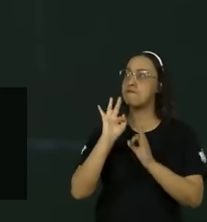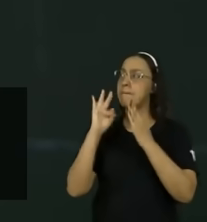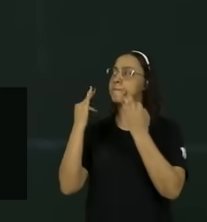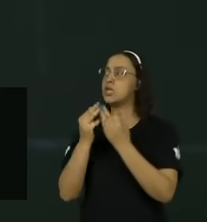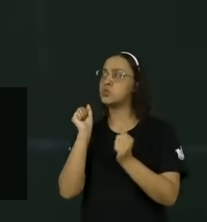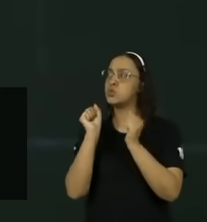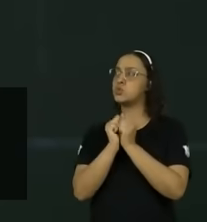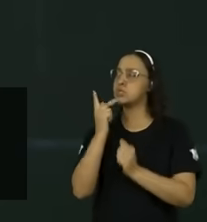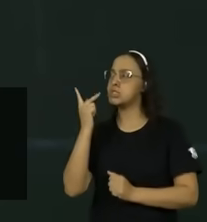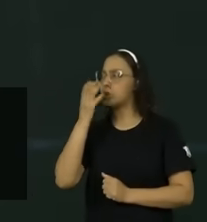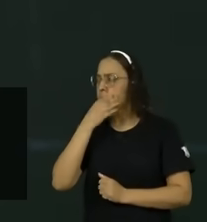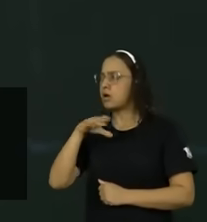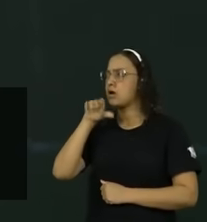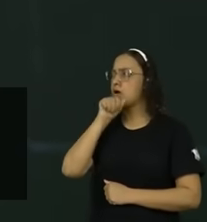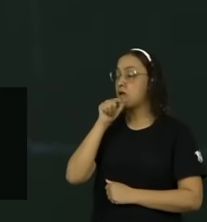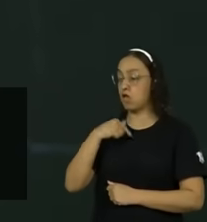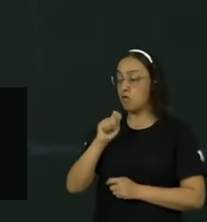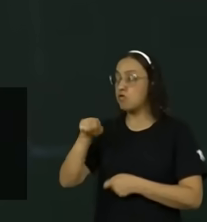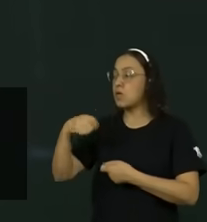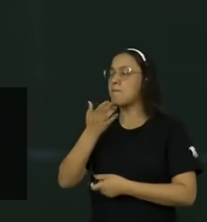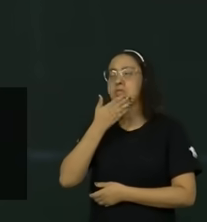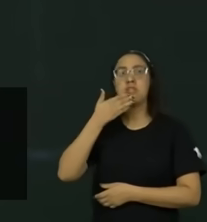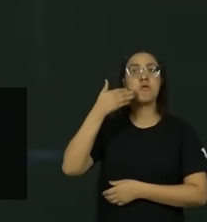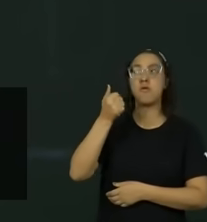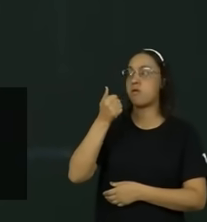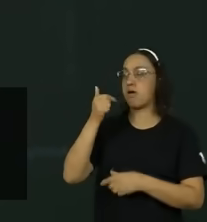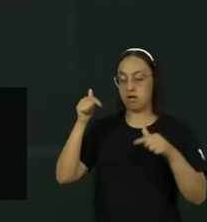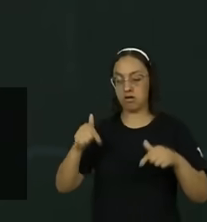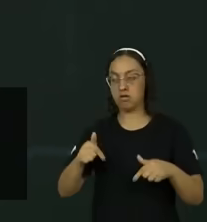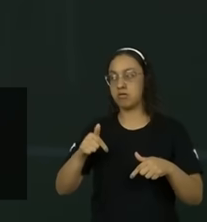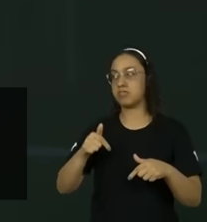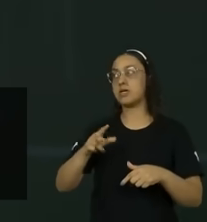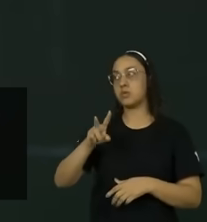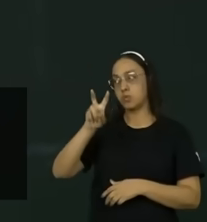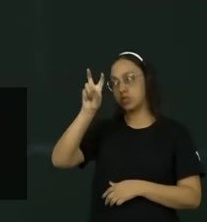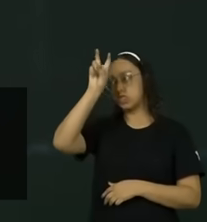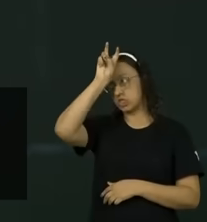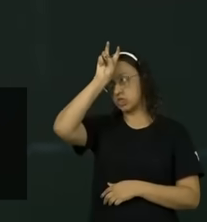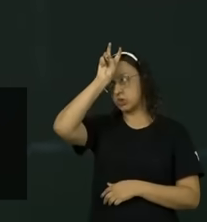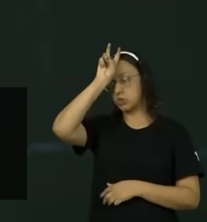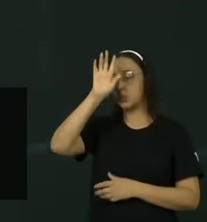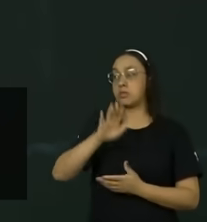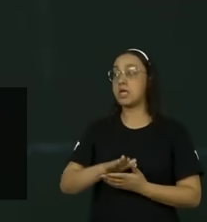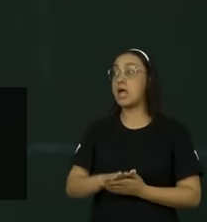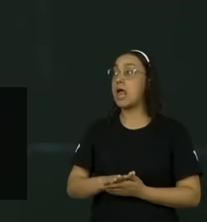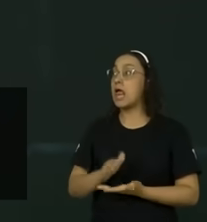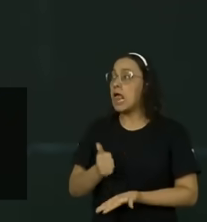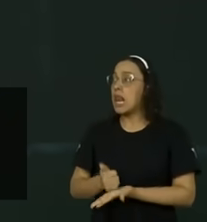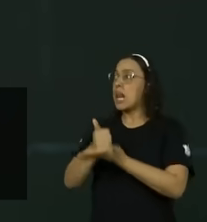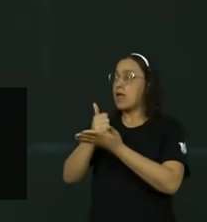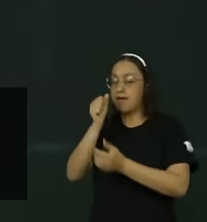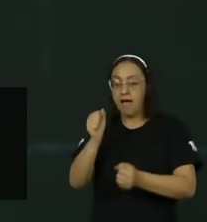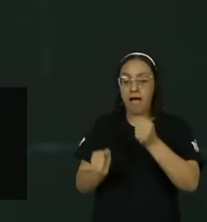melhor da terra do Egito, e vocês poderão desfrutar a fartura desta terra. Mande-os também levar carruagens